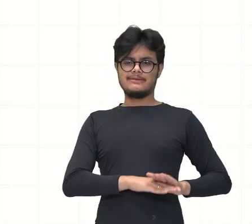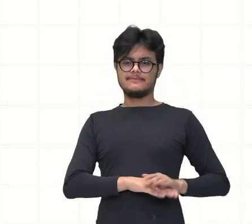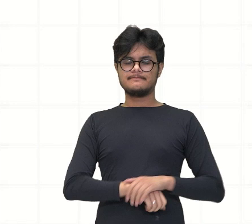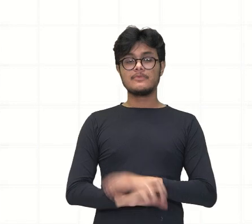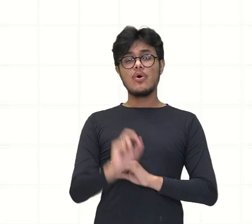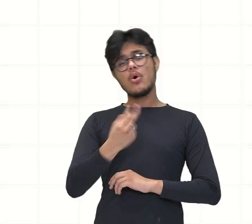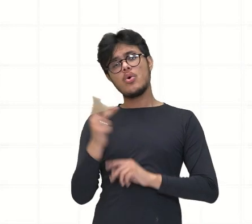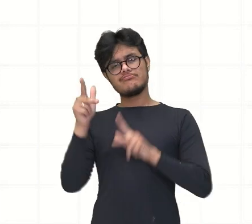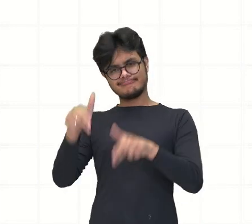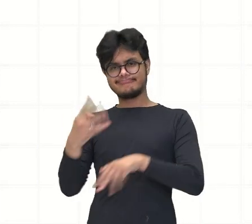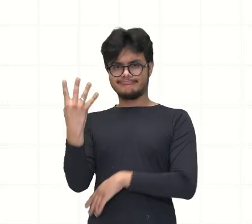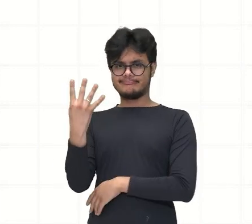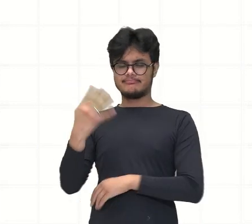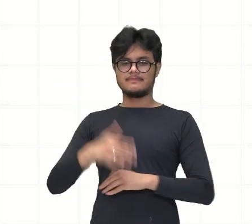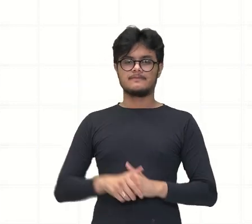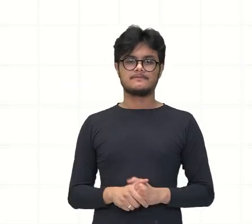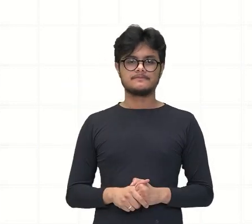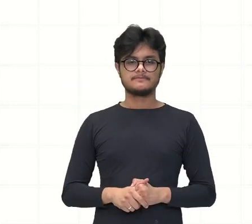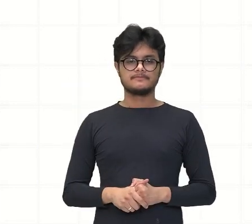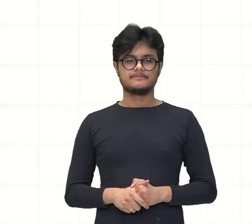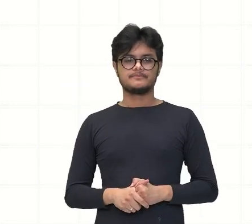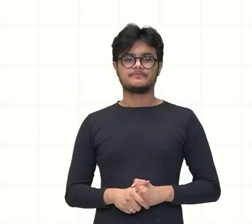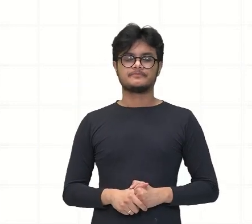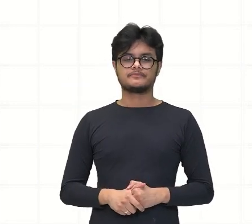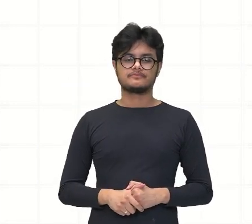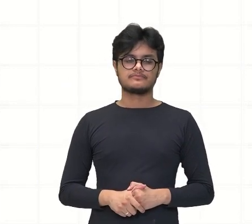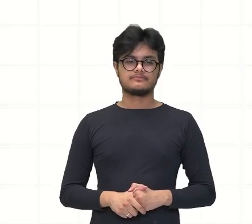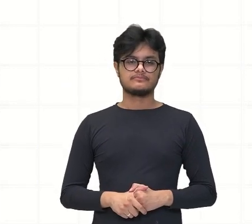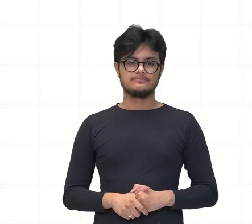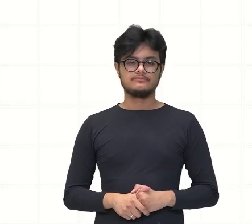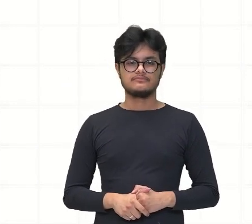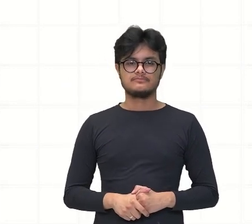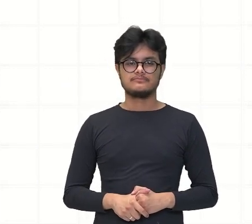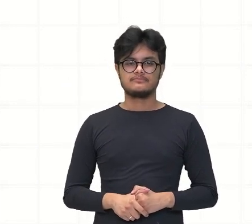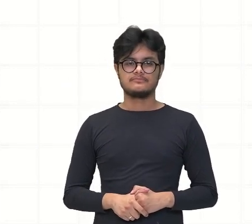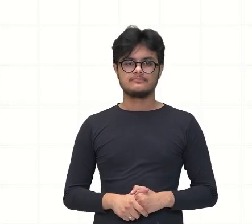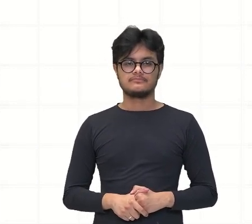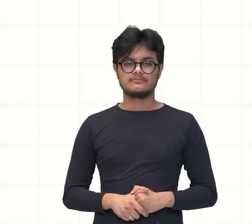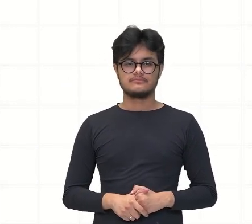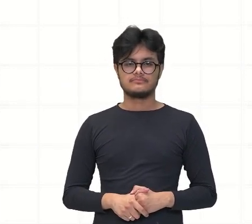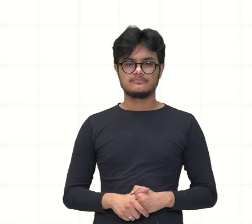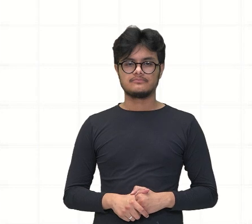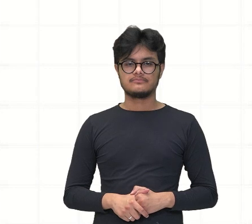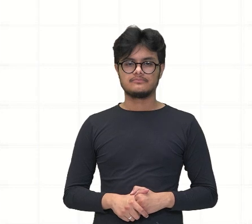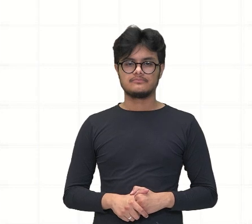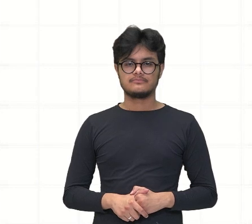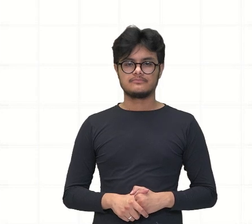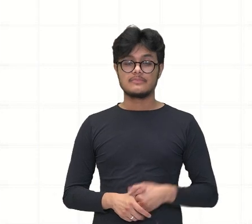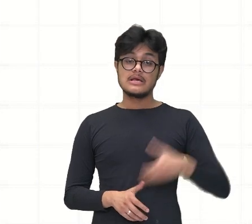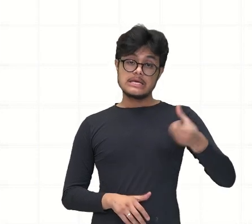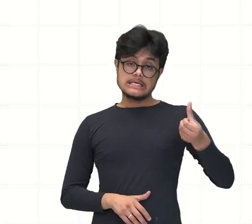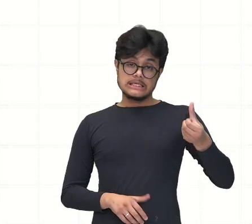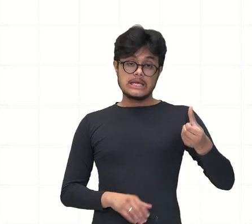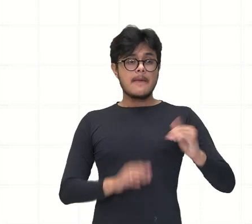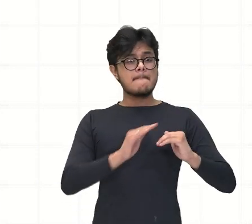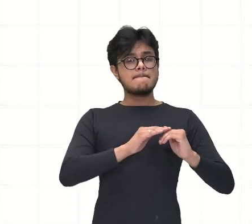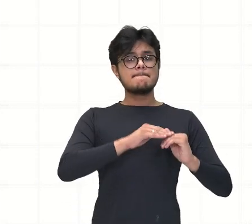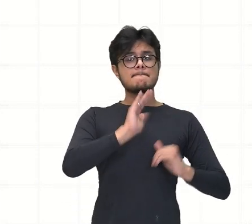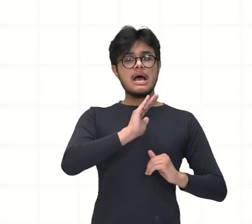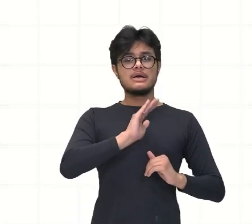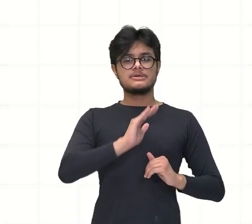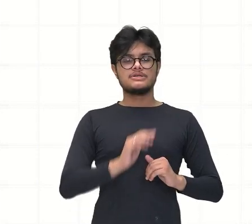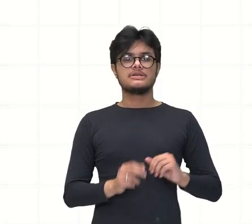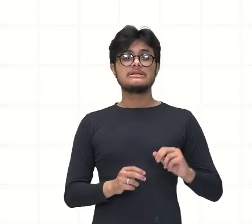que 4. Tudo bem? Então, notas maiores do que 6. Nós tivemos